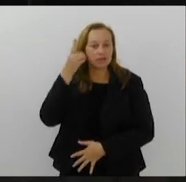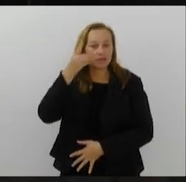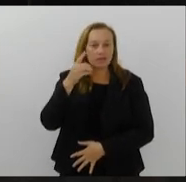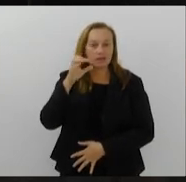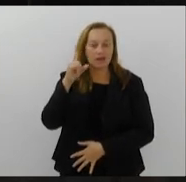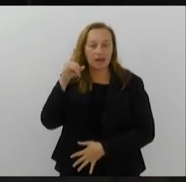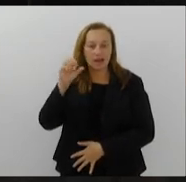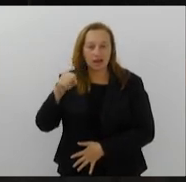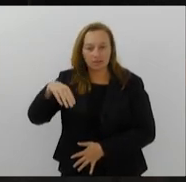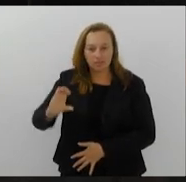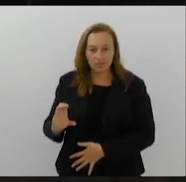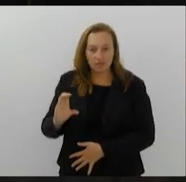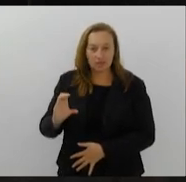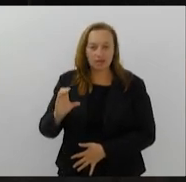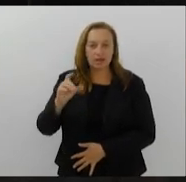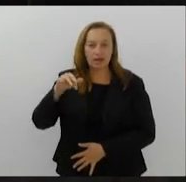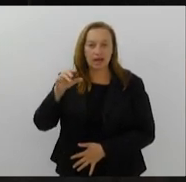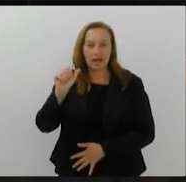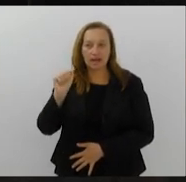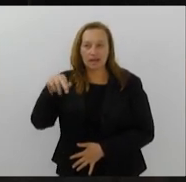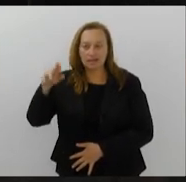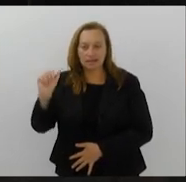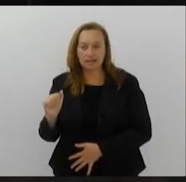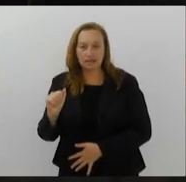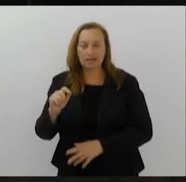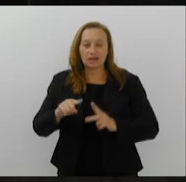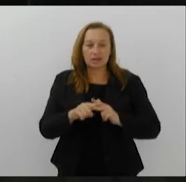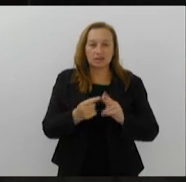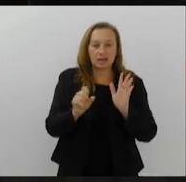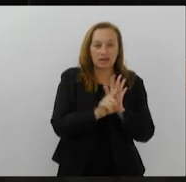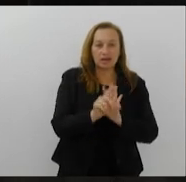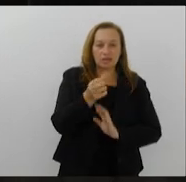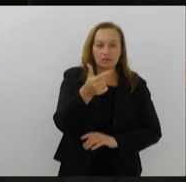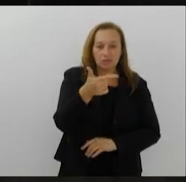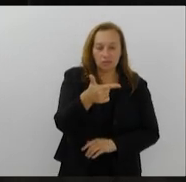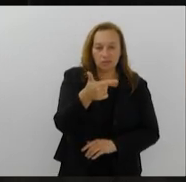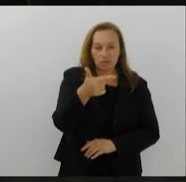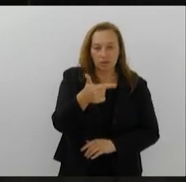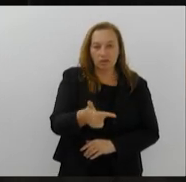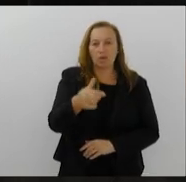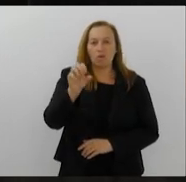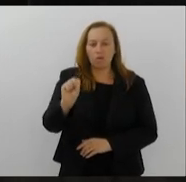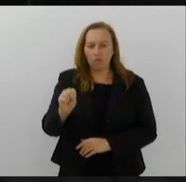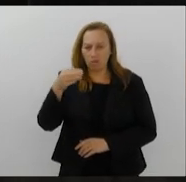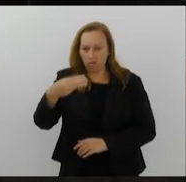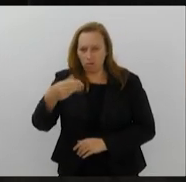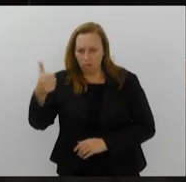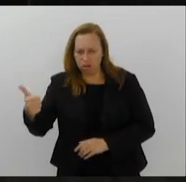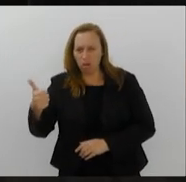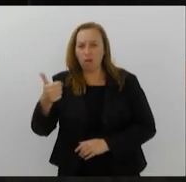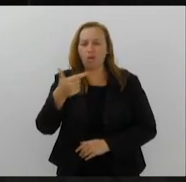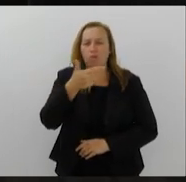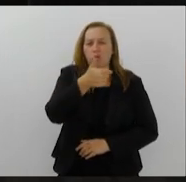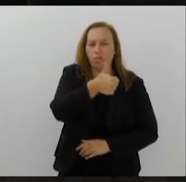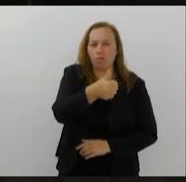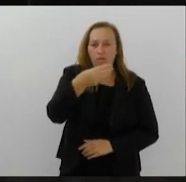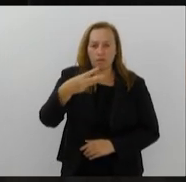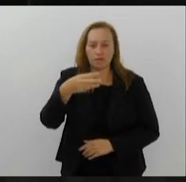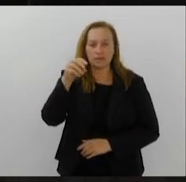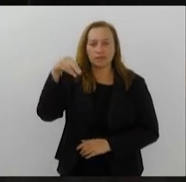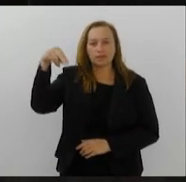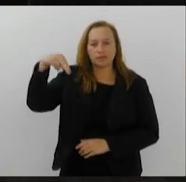Carlos Mink e Ana Paula Rechuan, que altera a lei número 2831 de 13 de novembro de